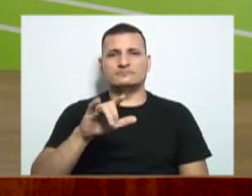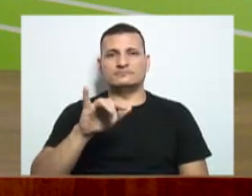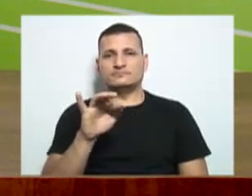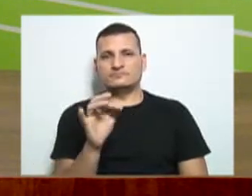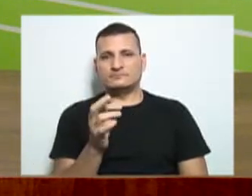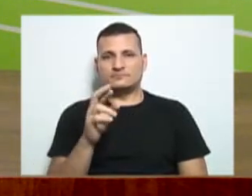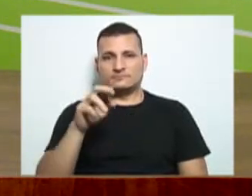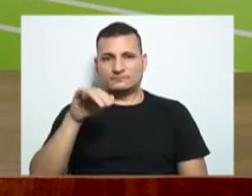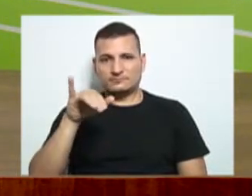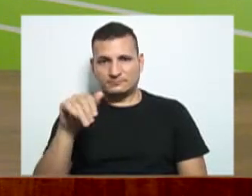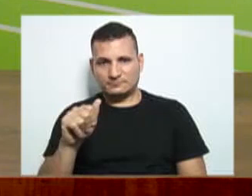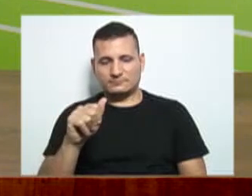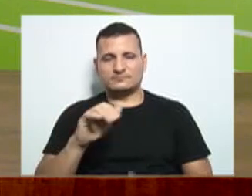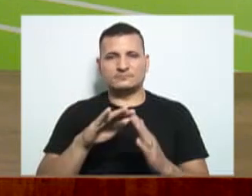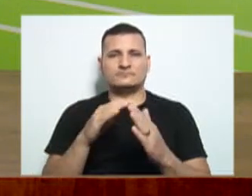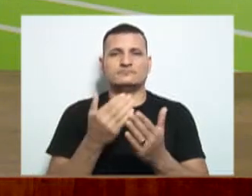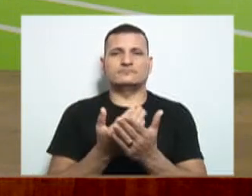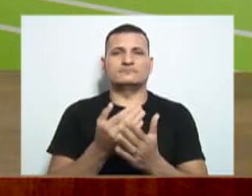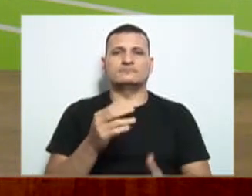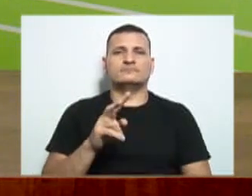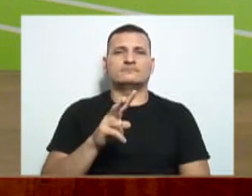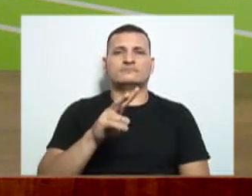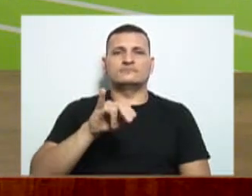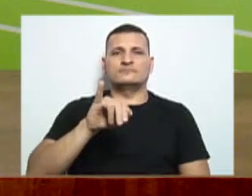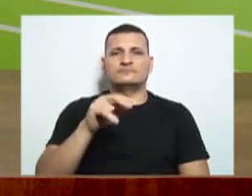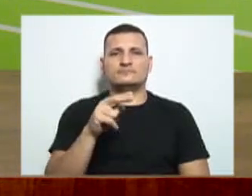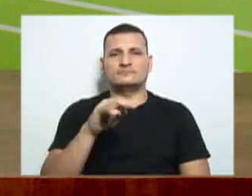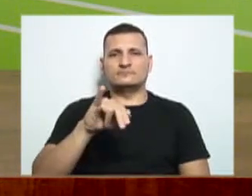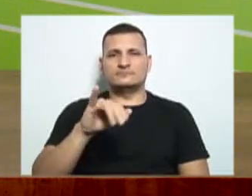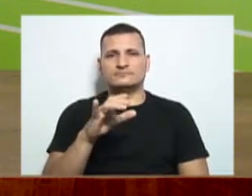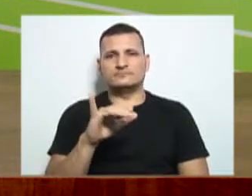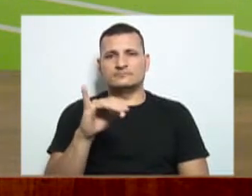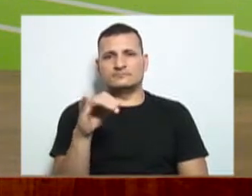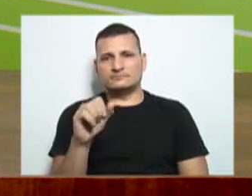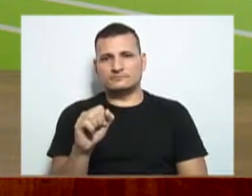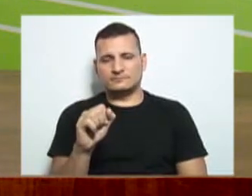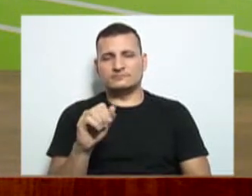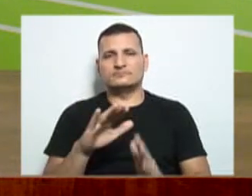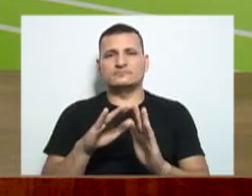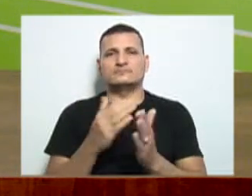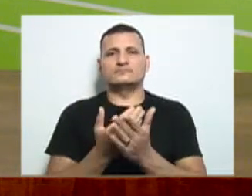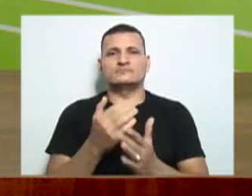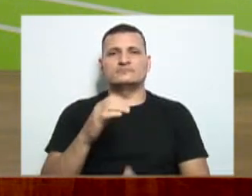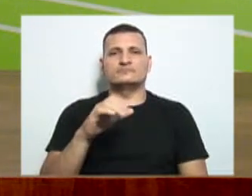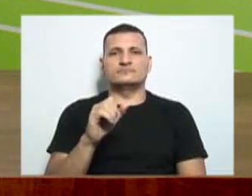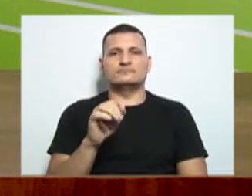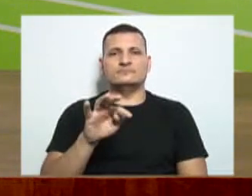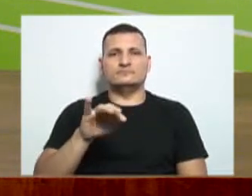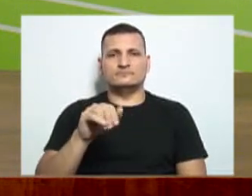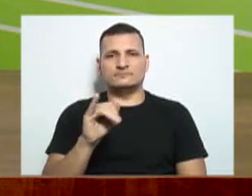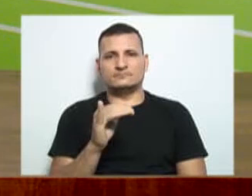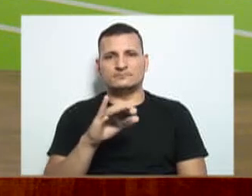inclusive a professora mandou foto dos alunos, Escola Estácio de Sá.